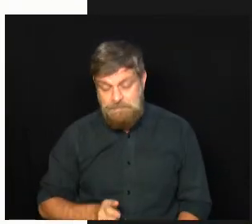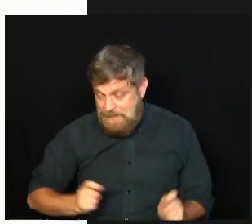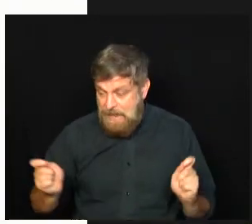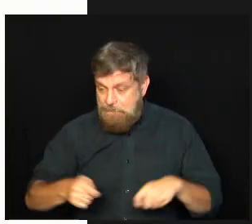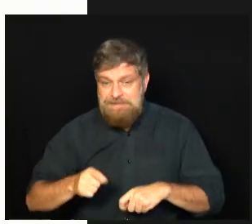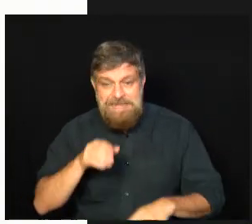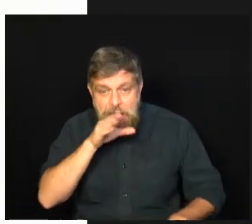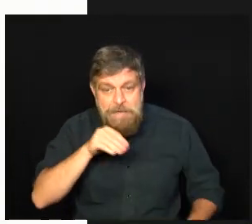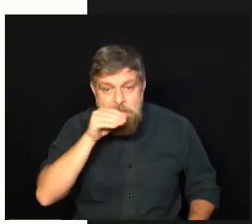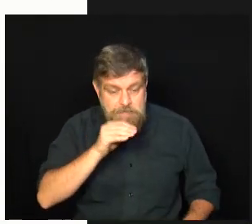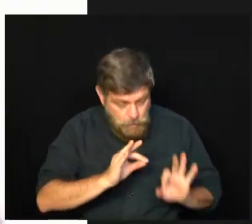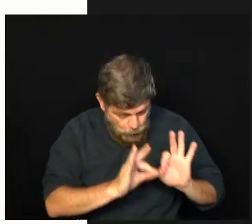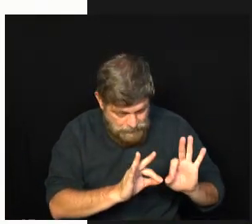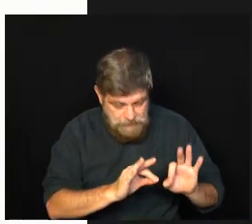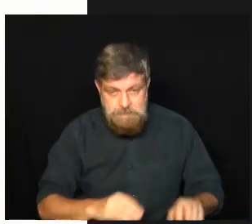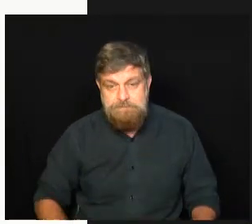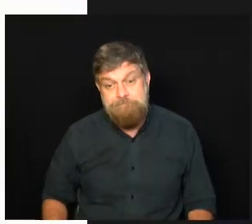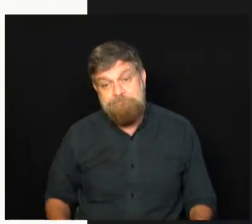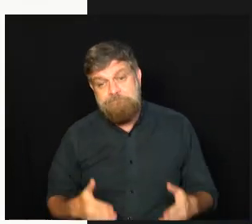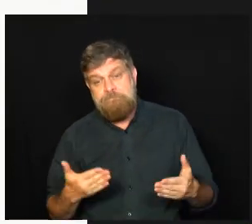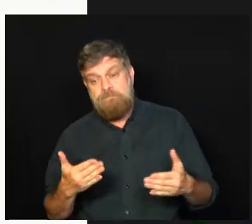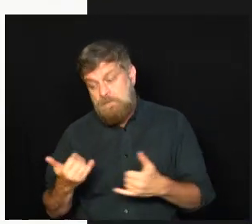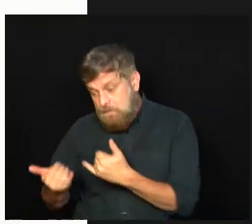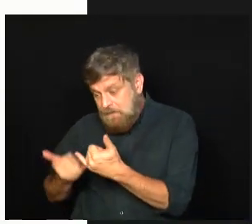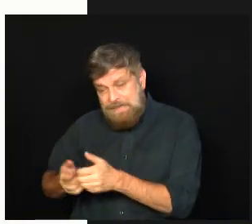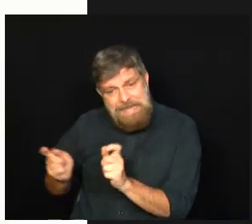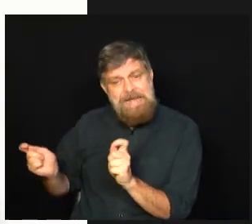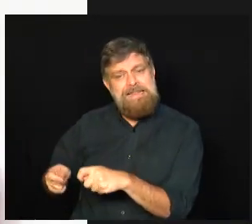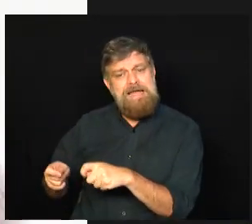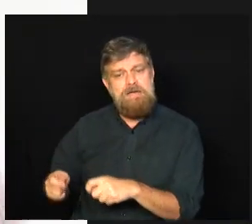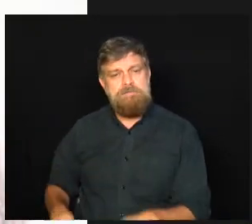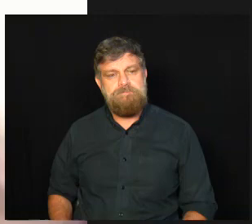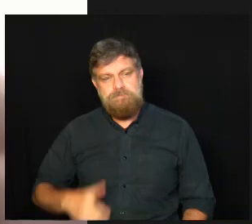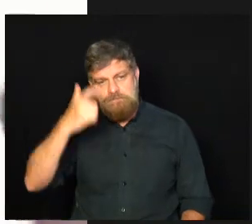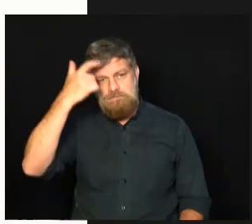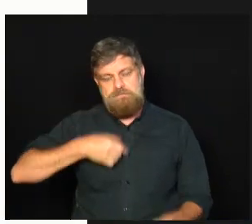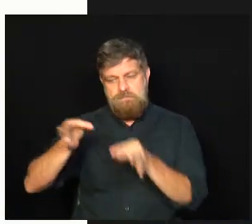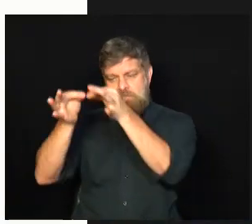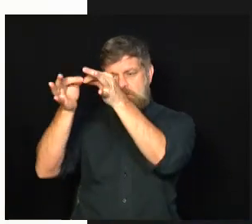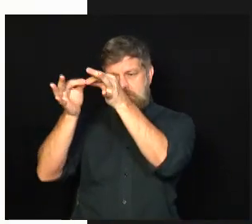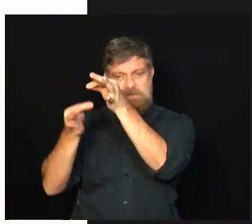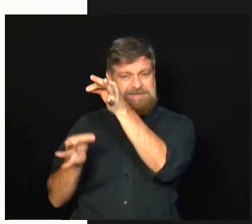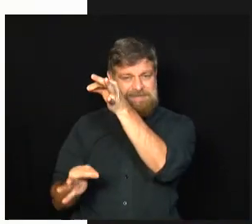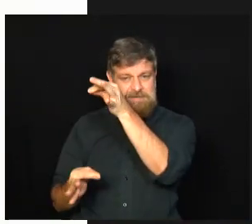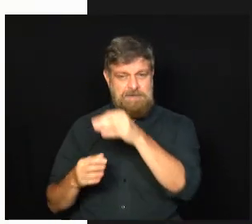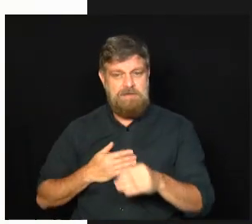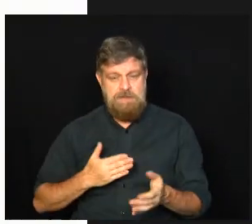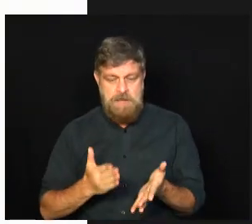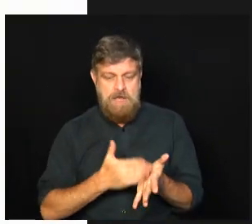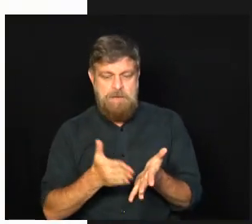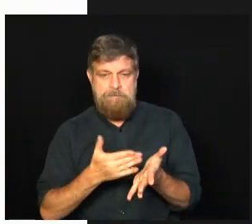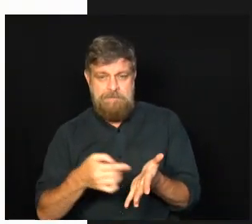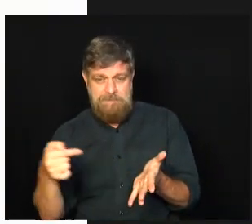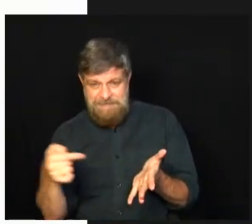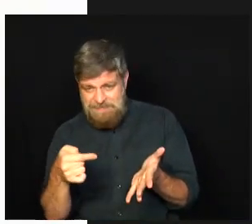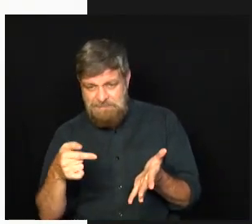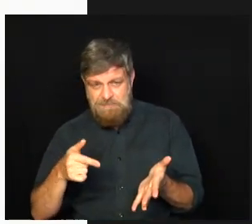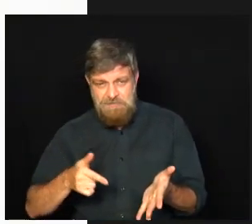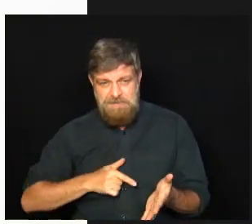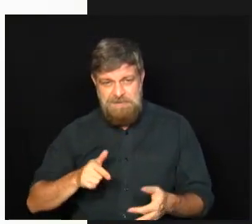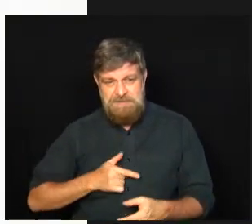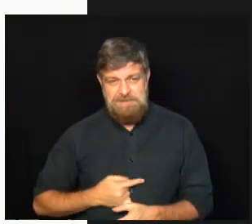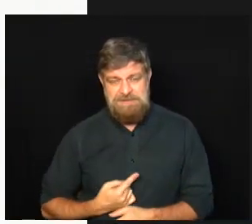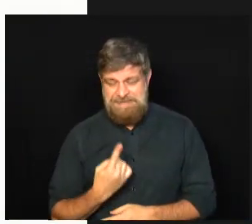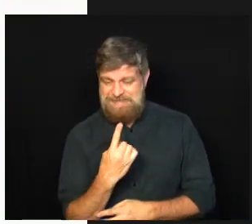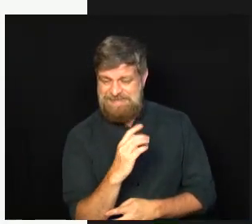falar bem. Então, eu não vou me estender. Este meu livro tem cerca de